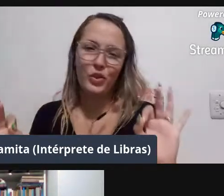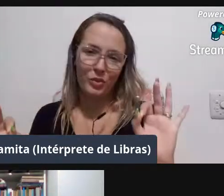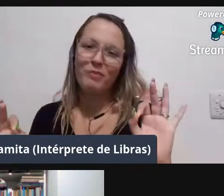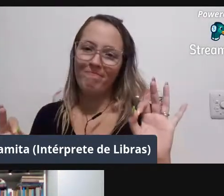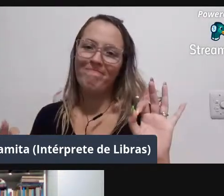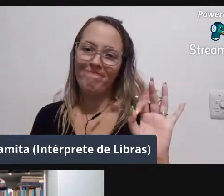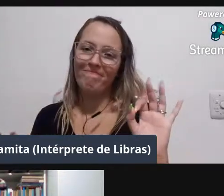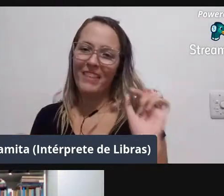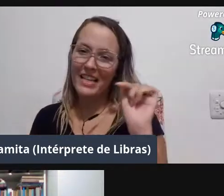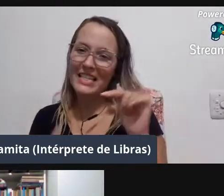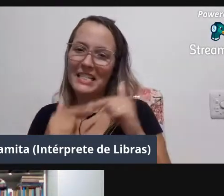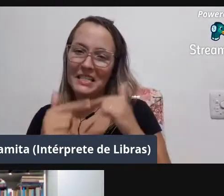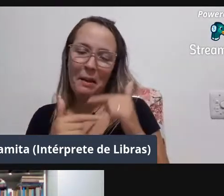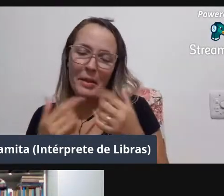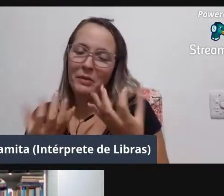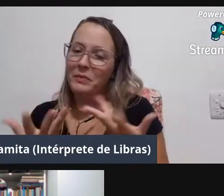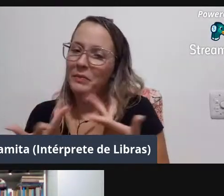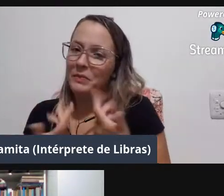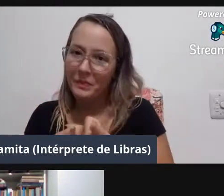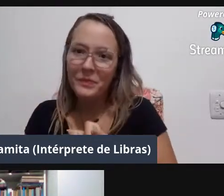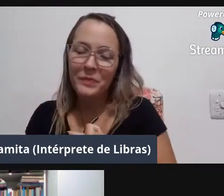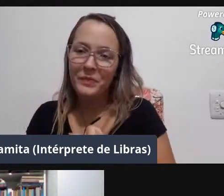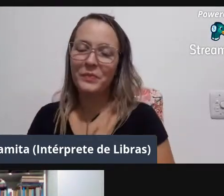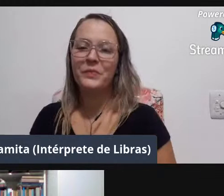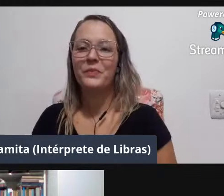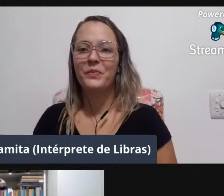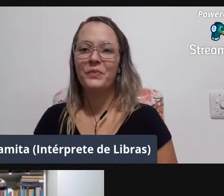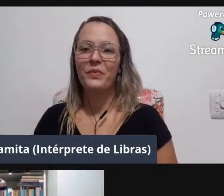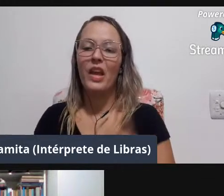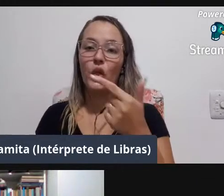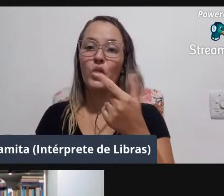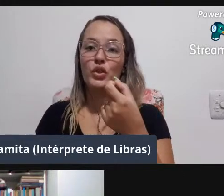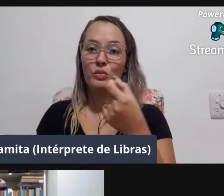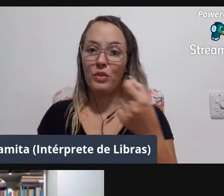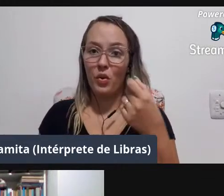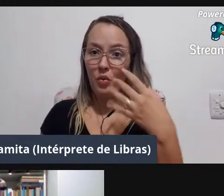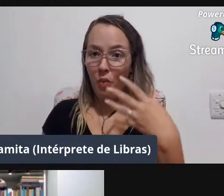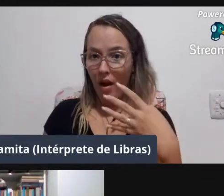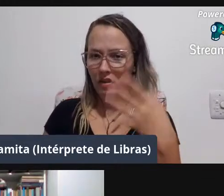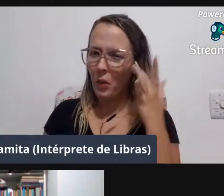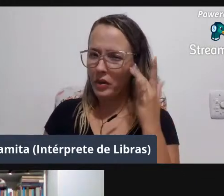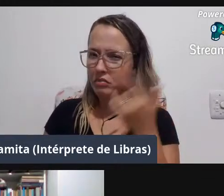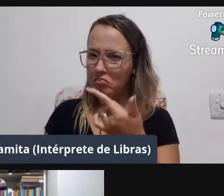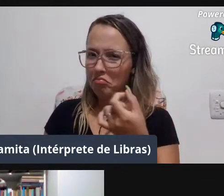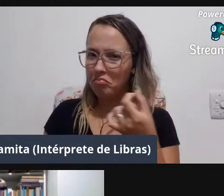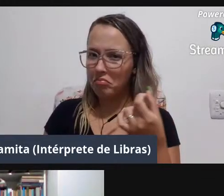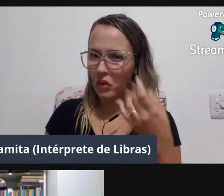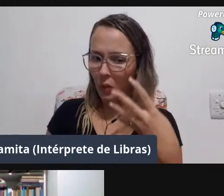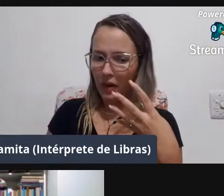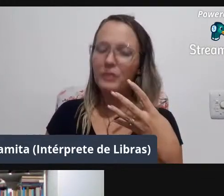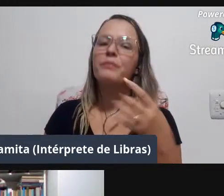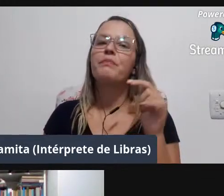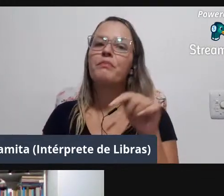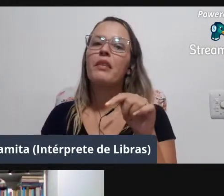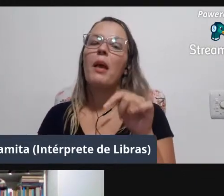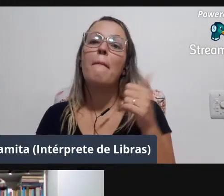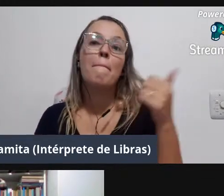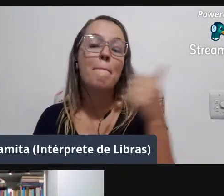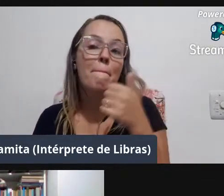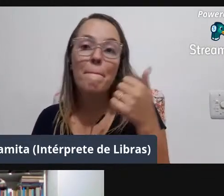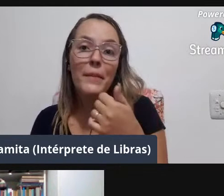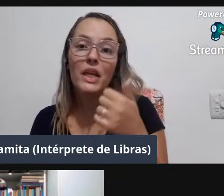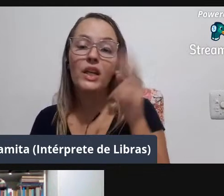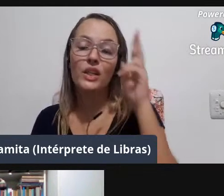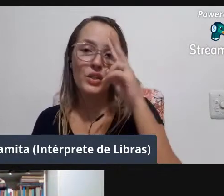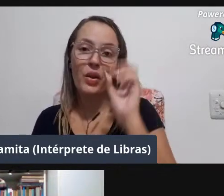que é engraçado, porque em 2004, acho que foi em 2004, o primeiro dossiê da Revista Brasileira de História da Educação, a revista